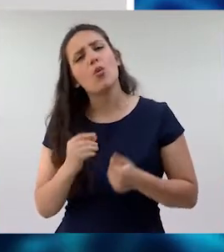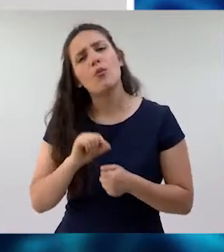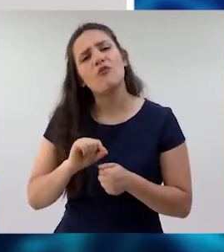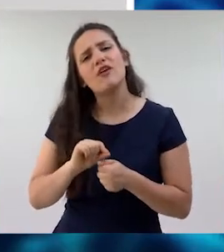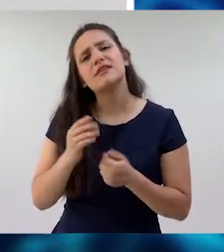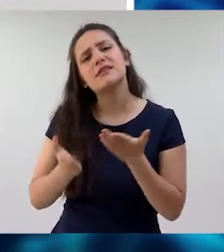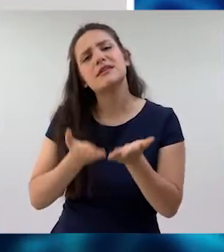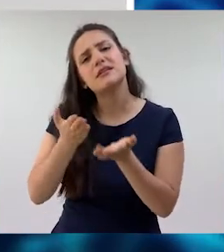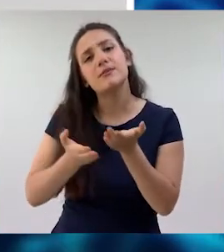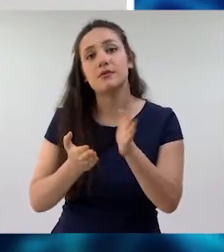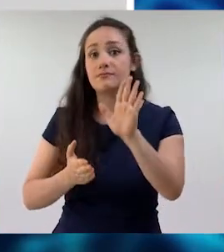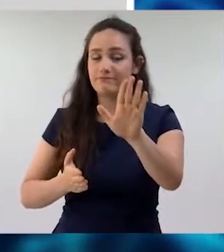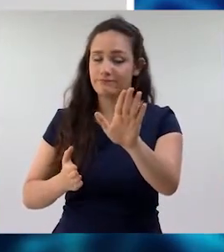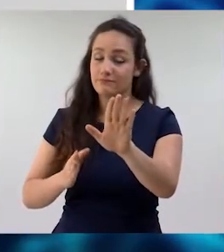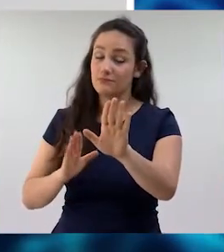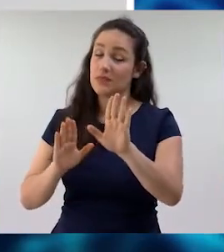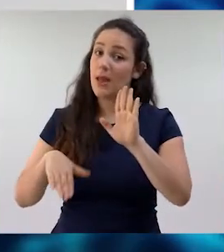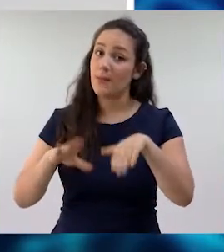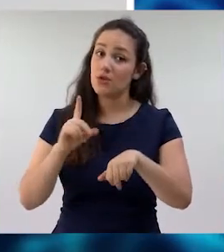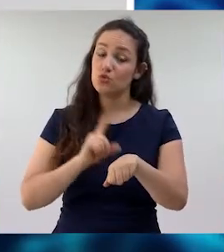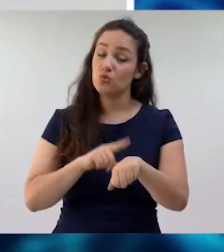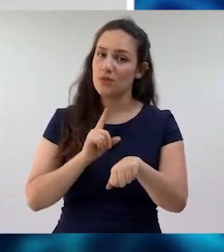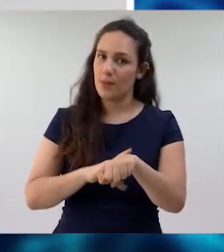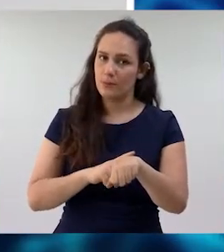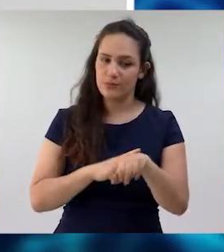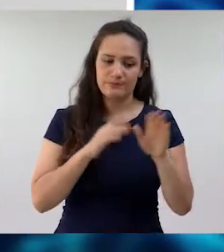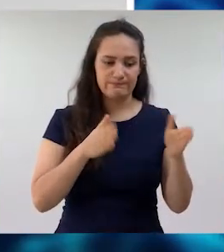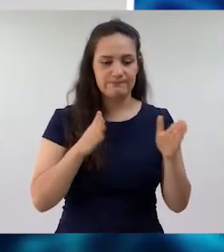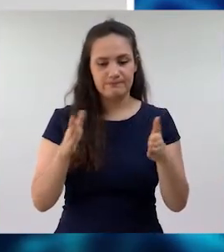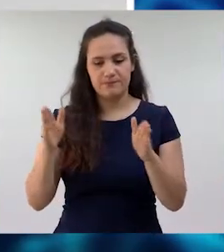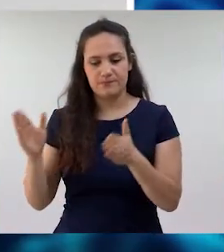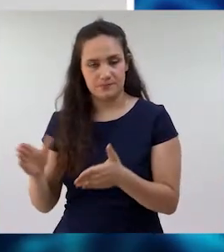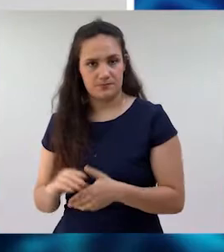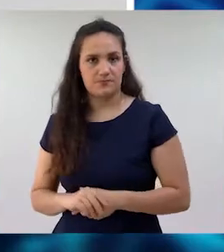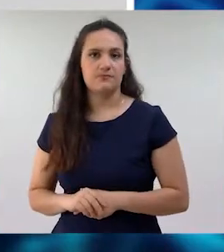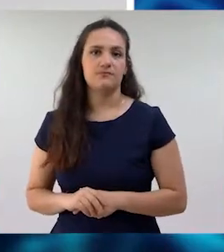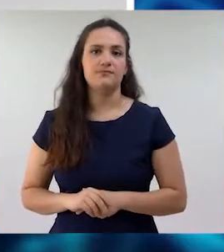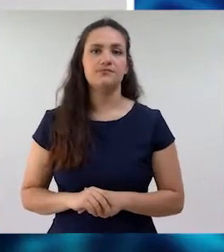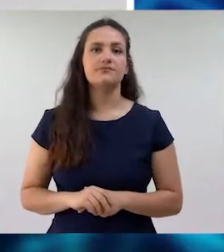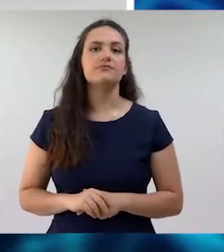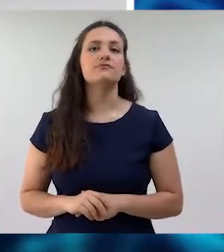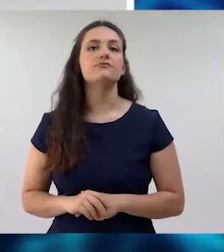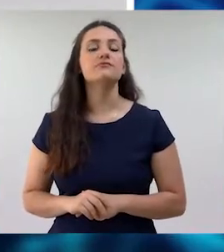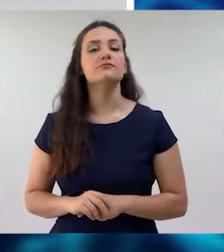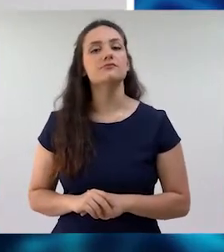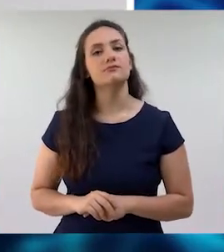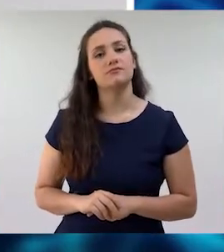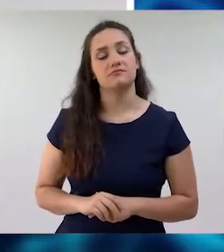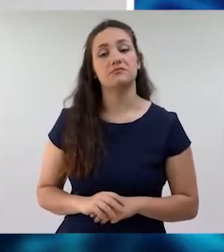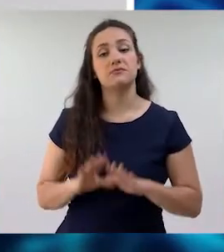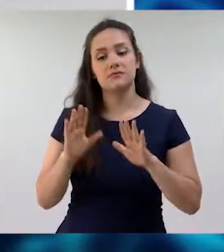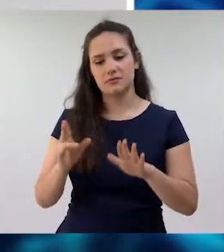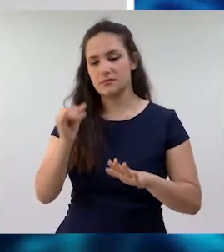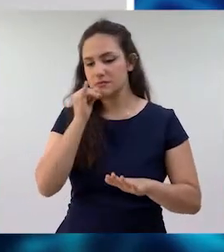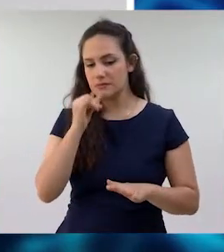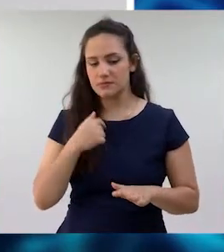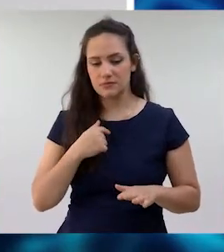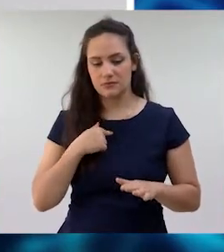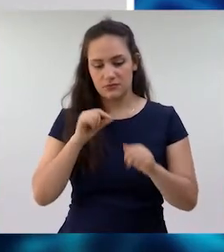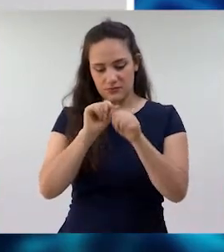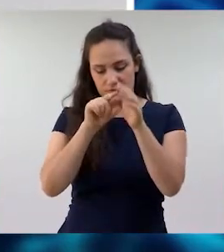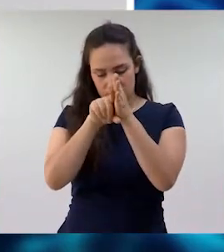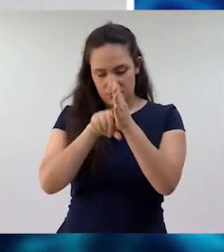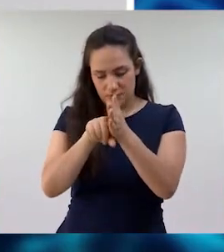gente diagnosticar a lesão. Então, nós temos alguns critérios, por exemplo, para os pólipos que a gente detecta e